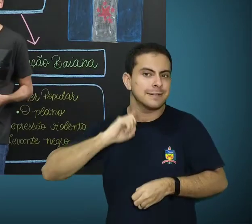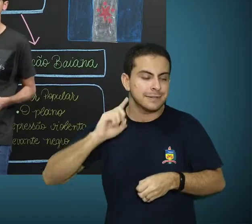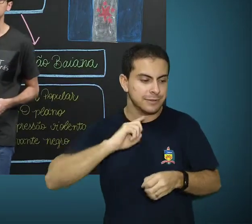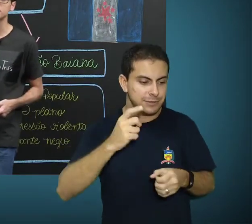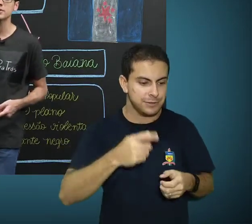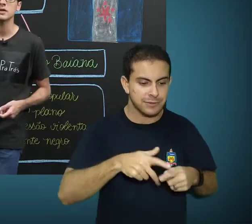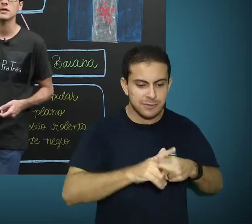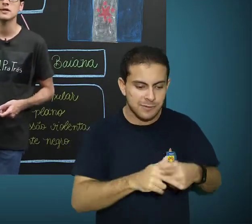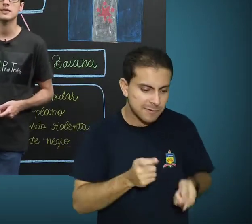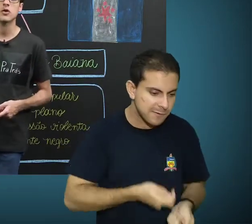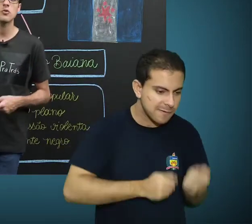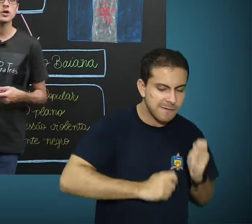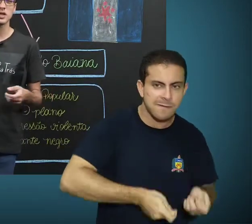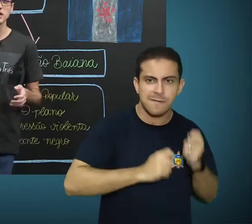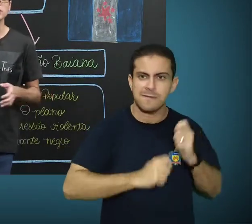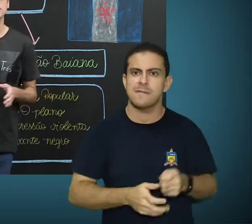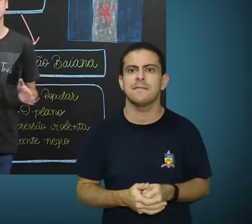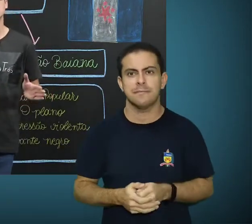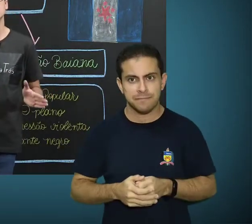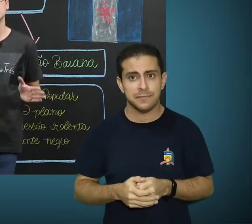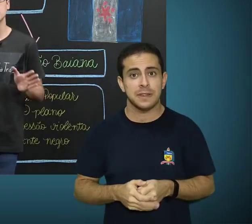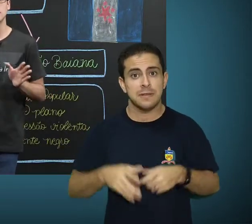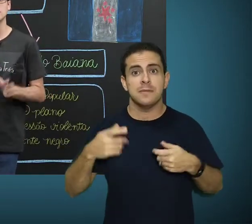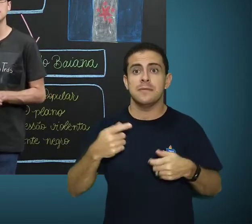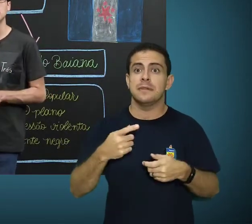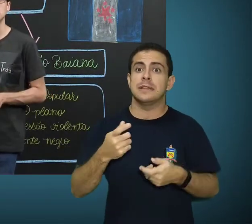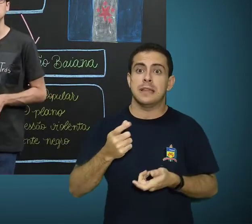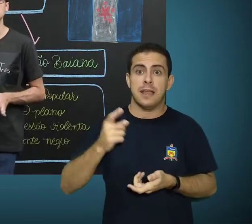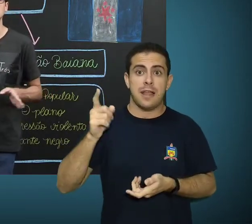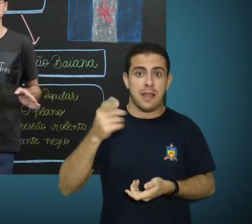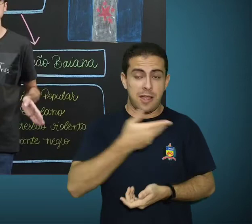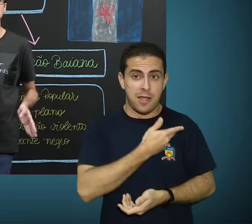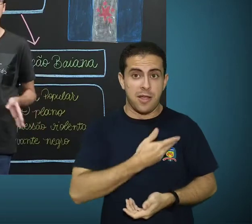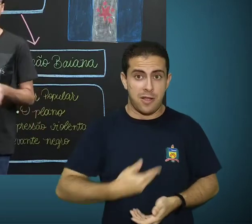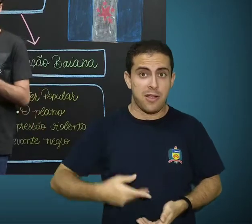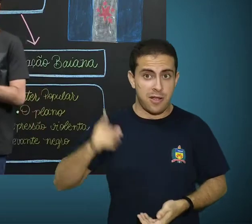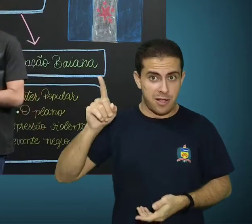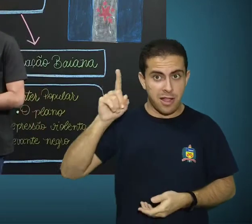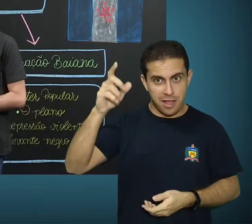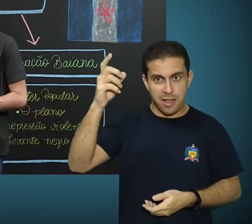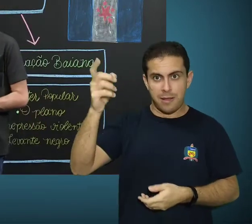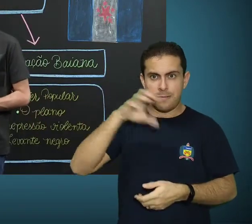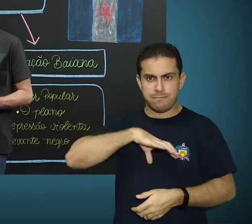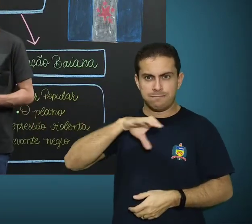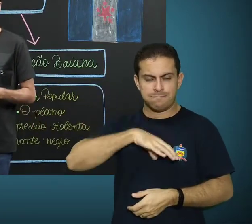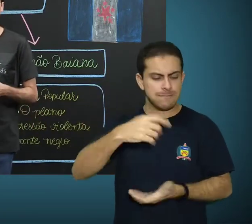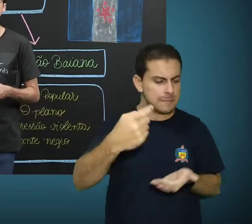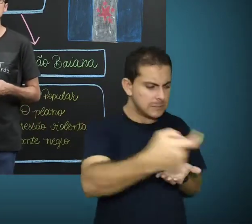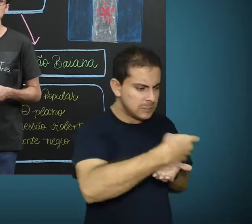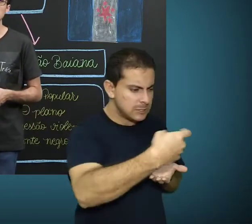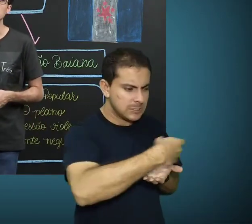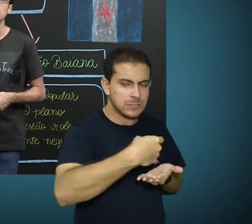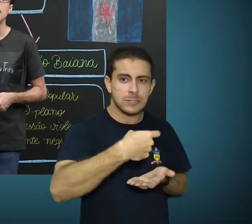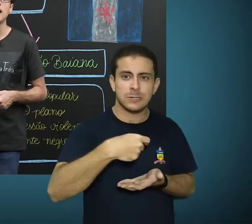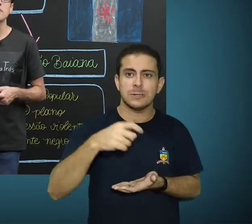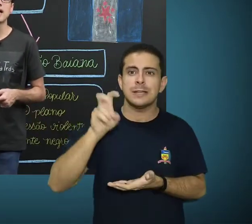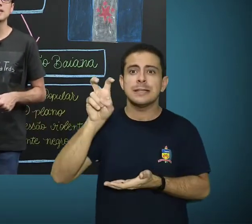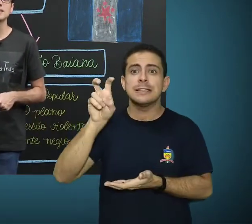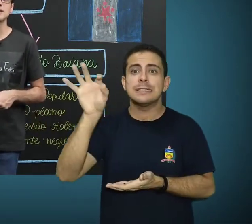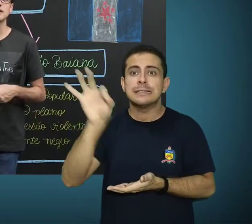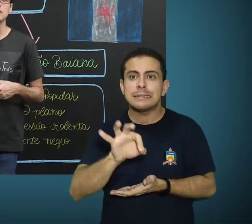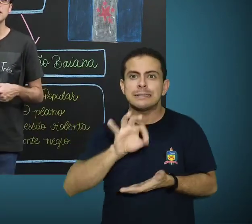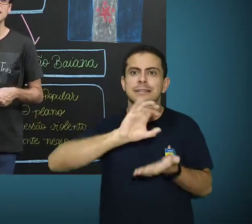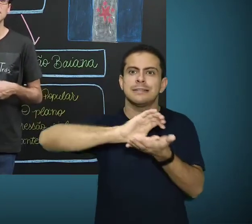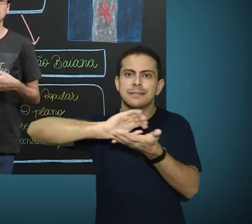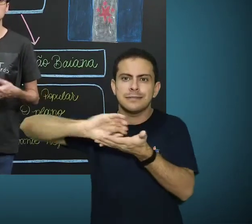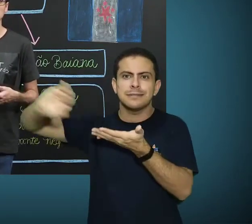esses impostos, como o quinto, que tinha que tirar uma quinta parte da produção de ouro para mandar para a coroa, existia sempre a